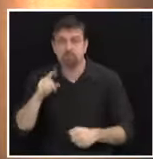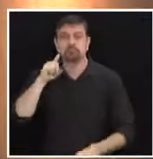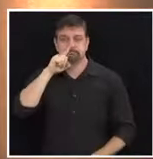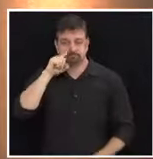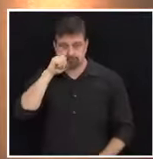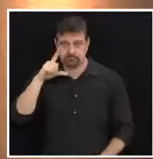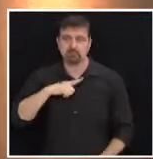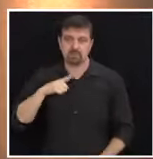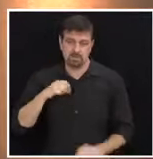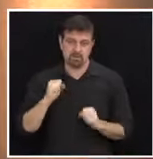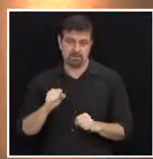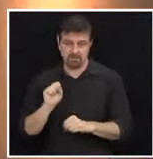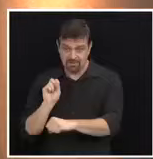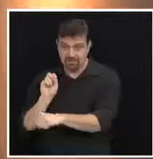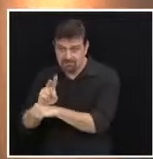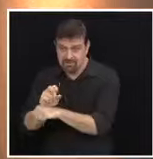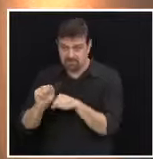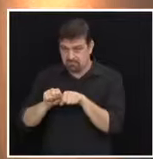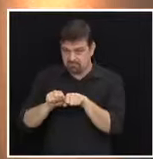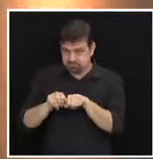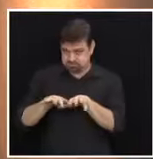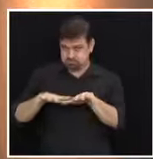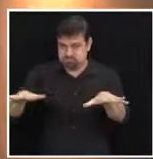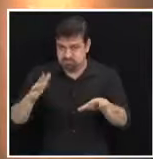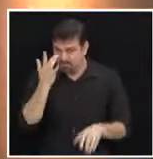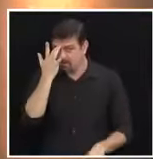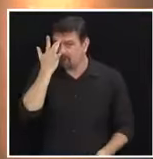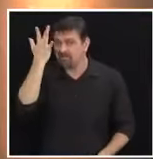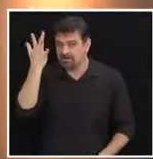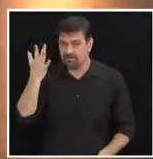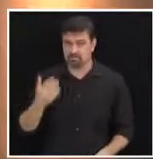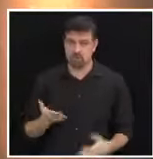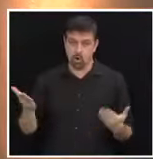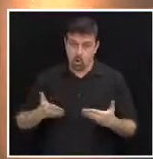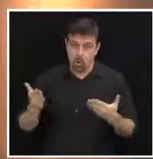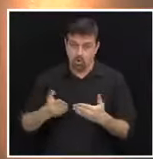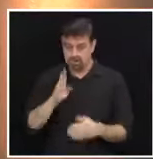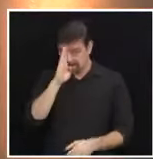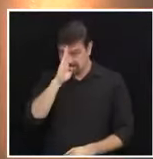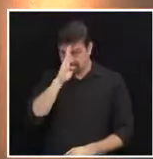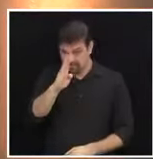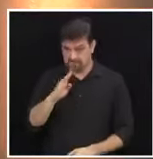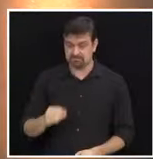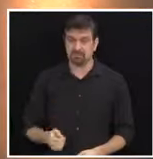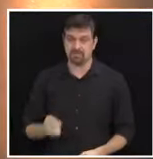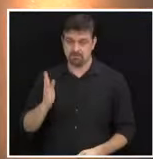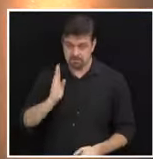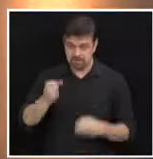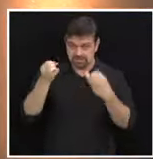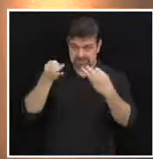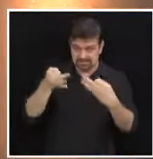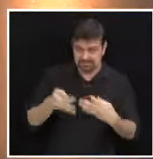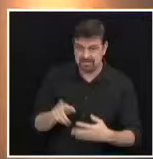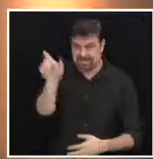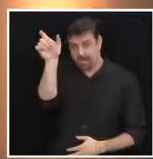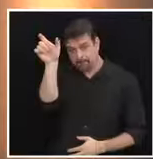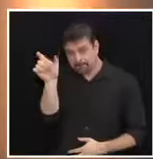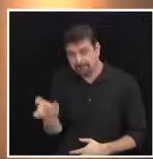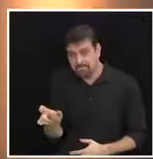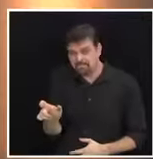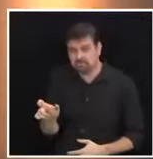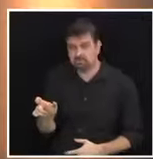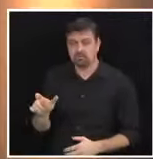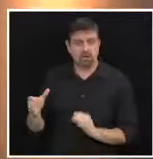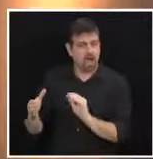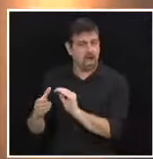porque a transmissão ela é muito, muito fácil. Hoje, principalmente, a gente vê, como eu disse aqui, pessoas que, às vezes,